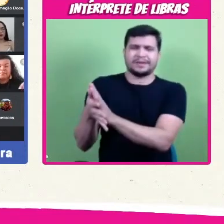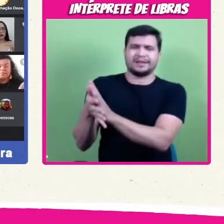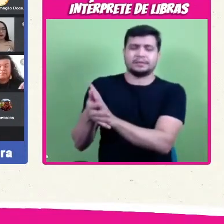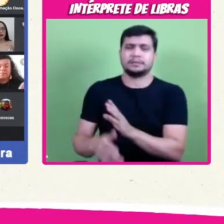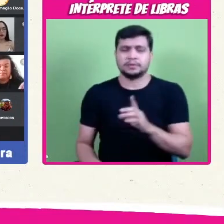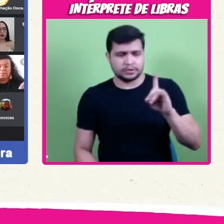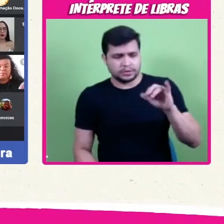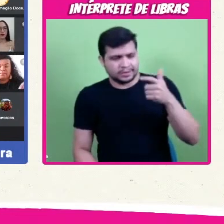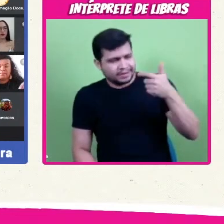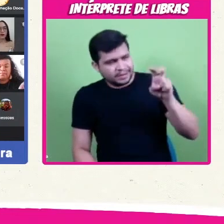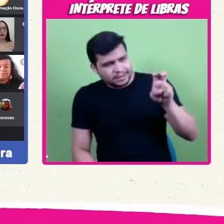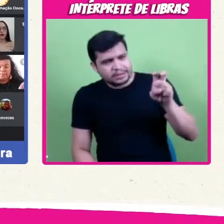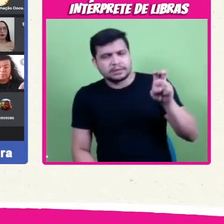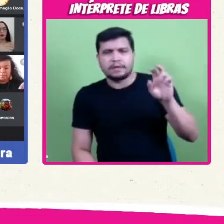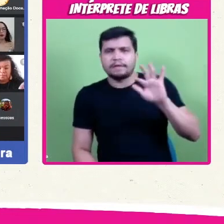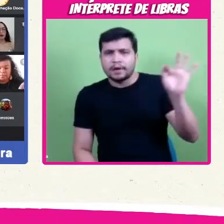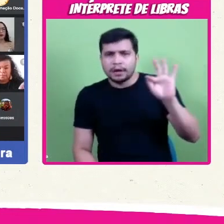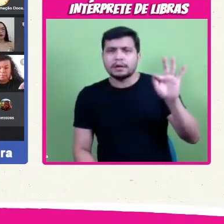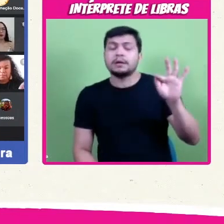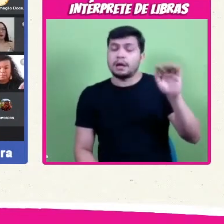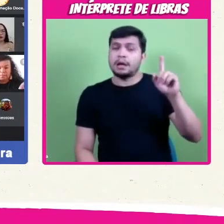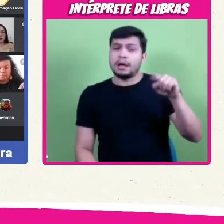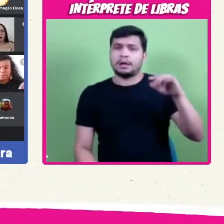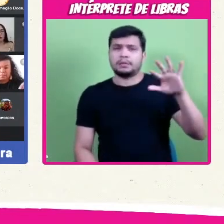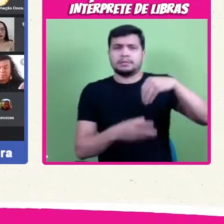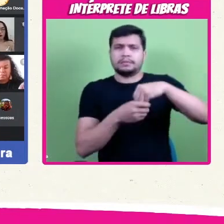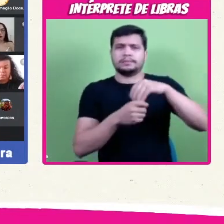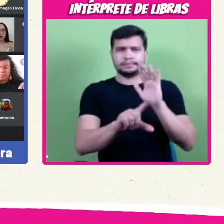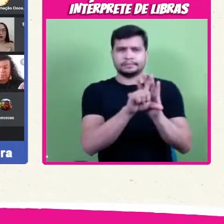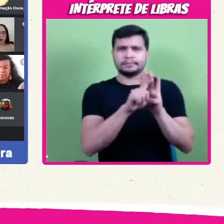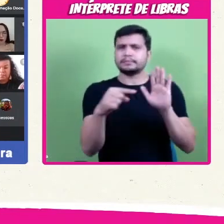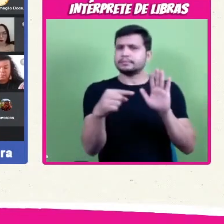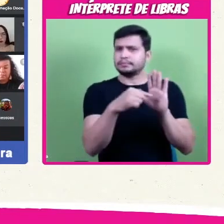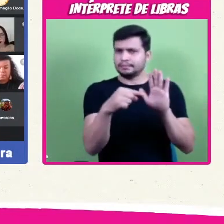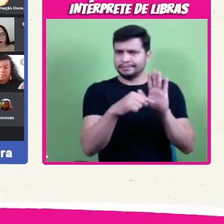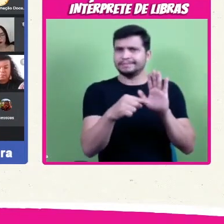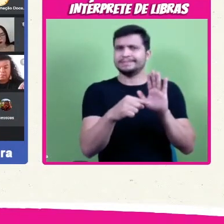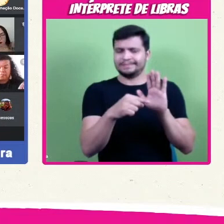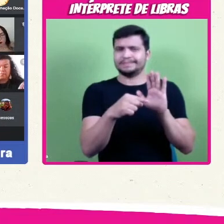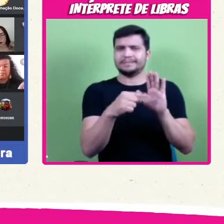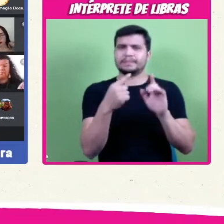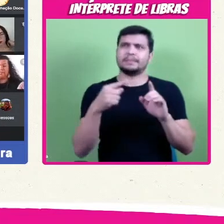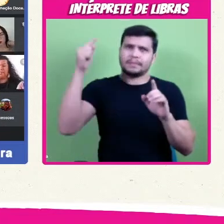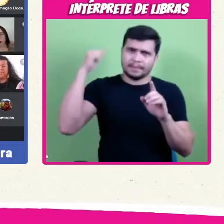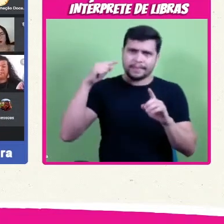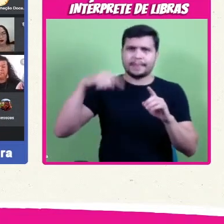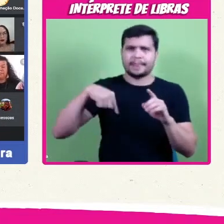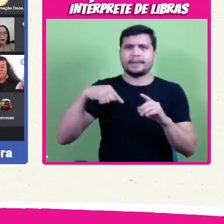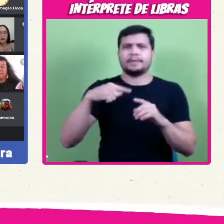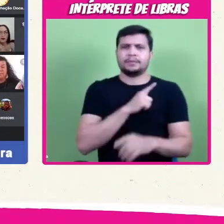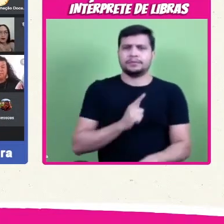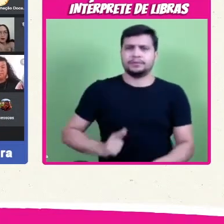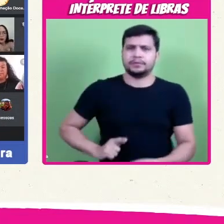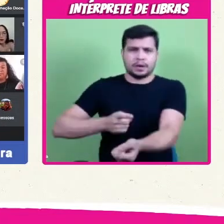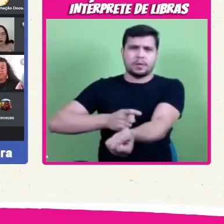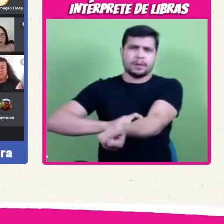inclusive por iniciativa do então deputado estadual e hoje governador, deputado Eumano de Freitas, lei sancionada